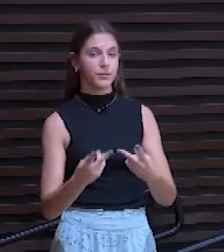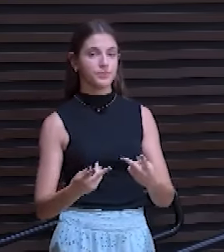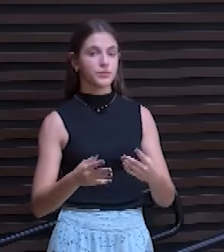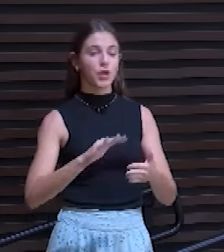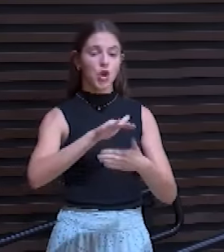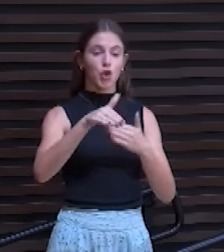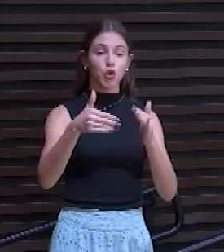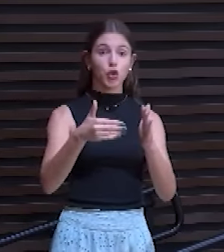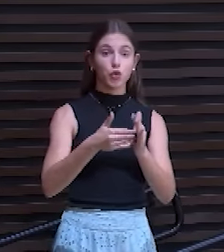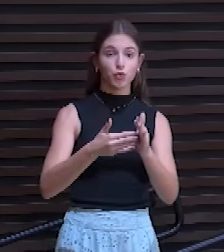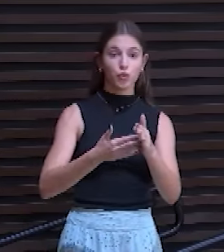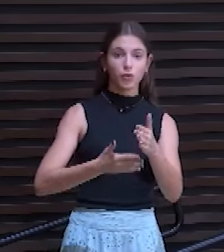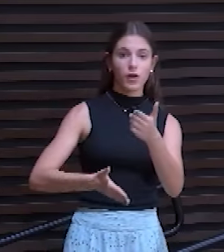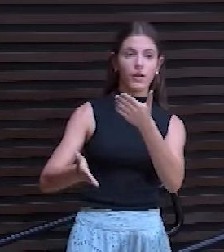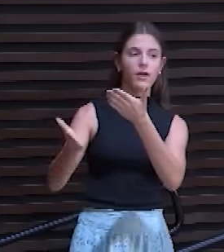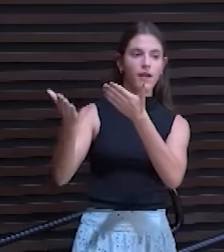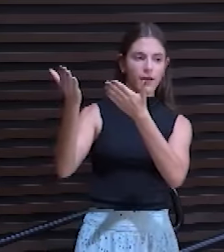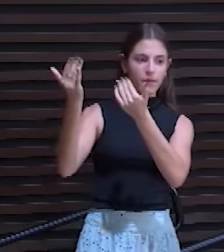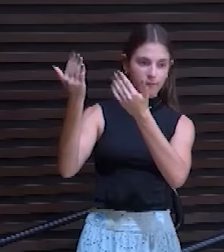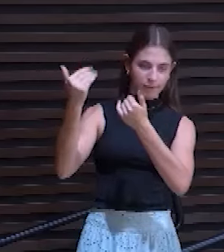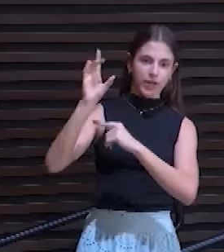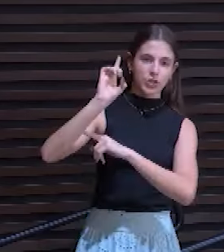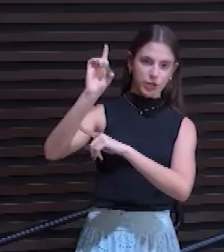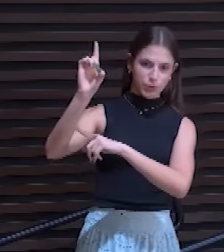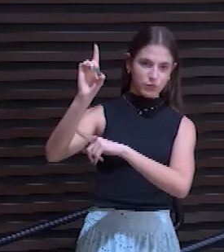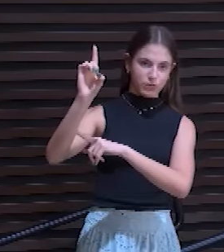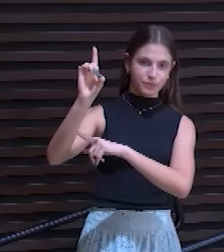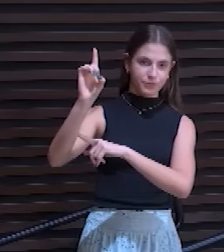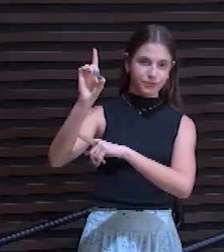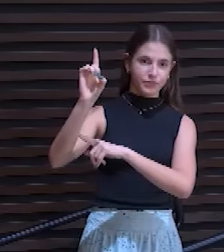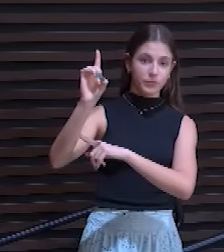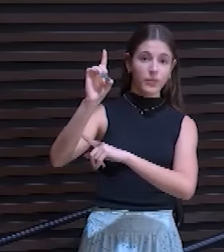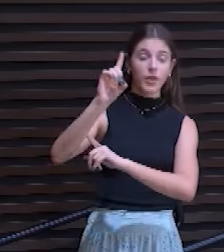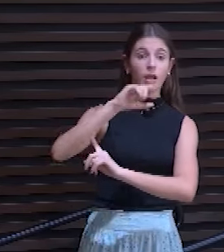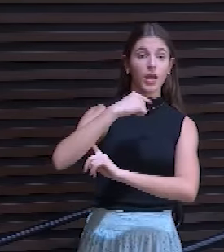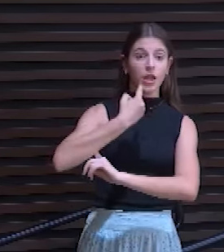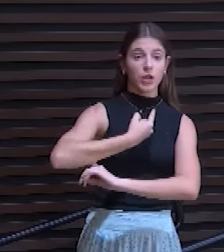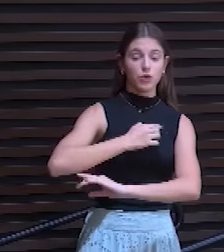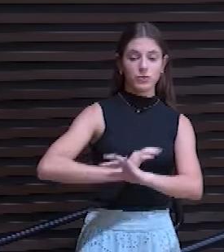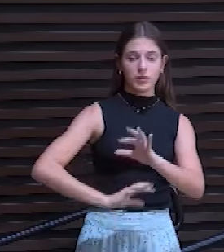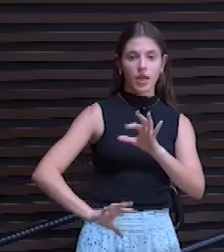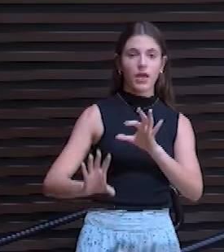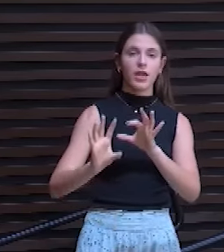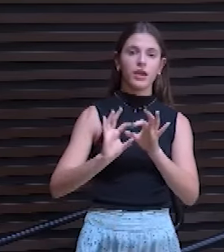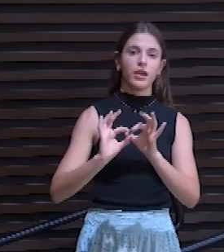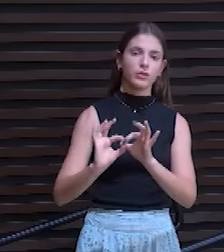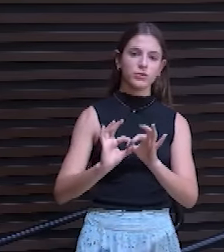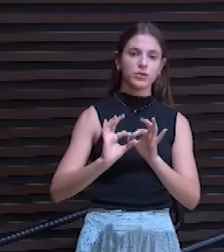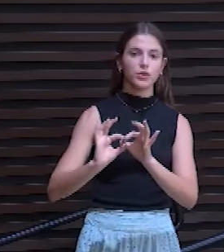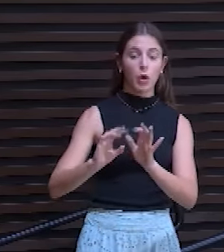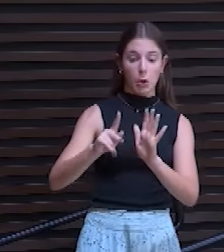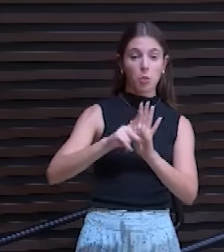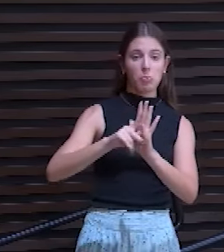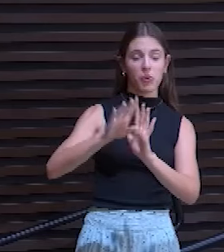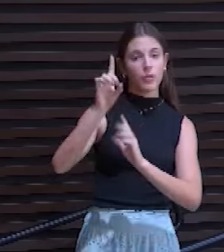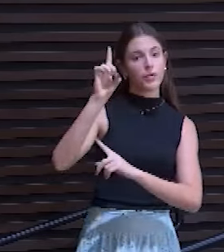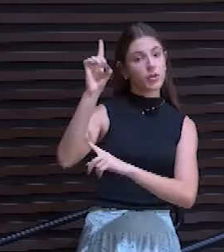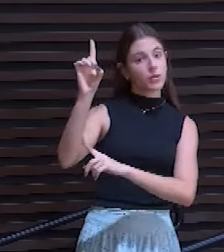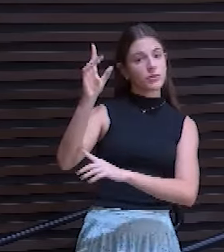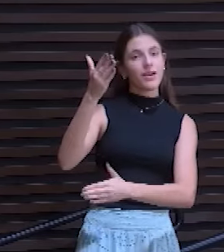tudo provém de Deus, que nos reconciliou consigo mesmo, por meio